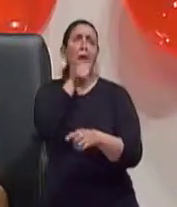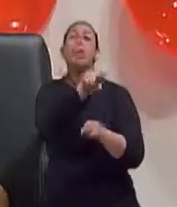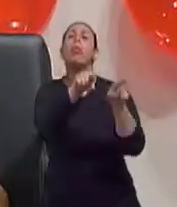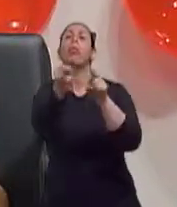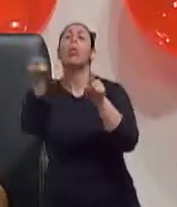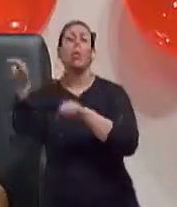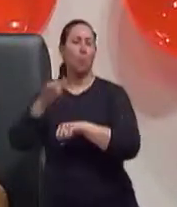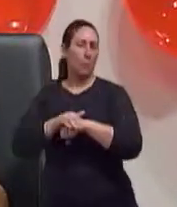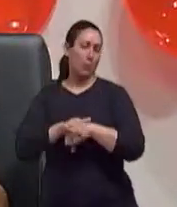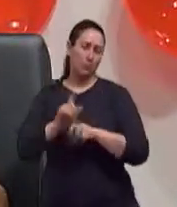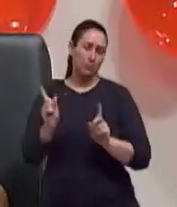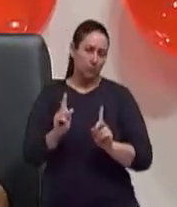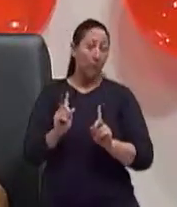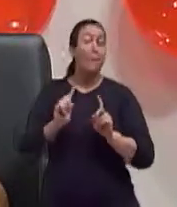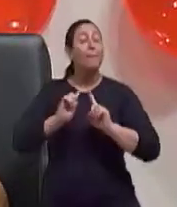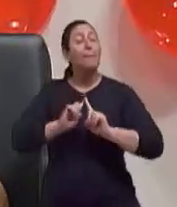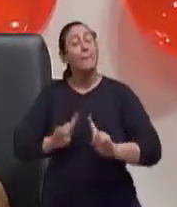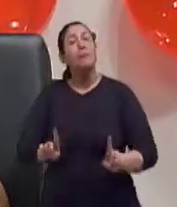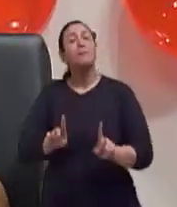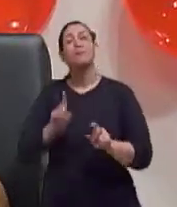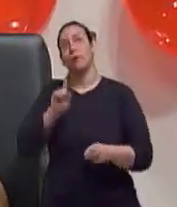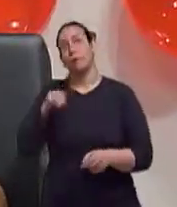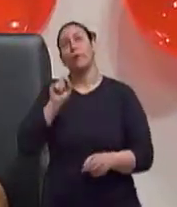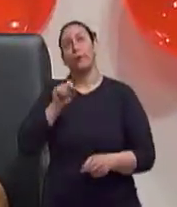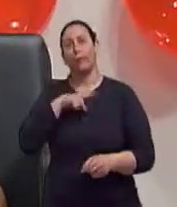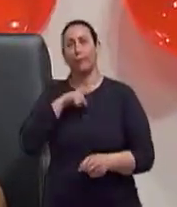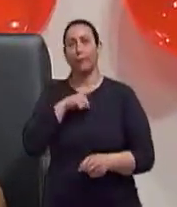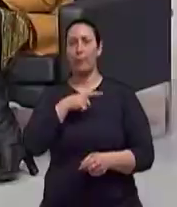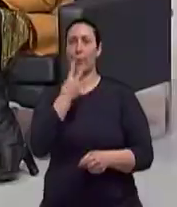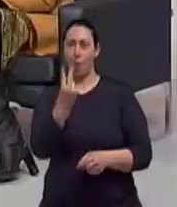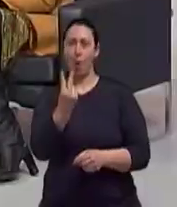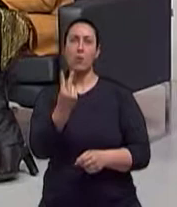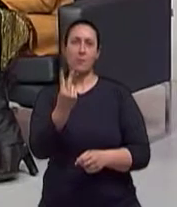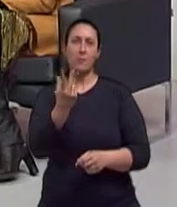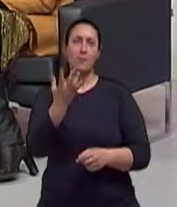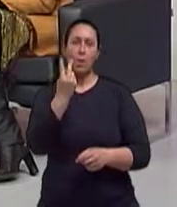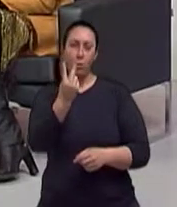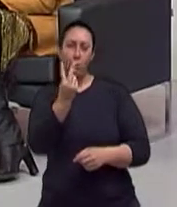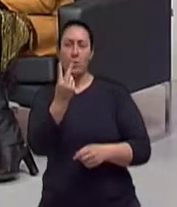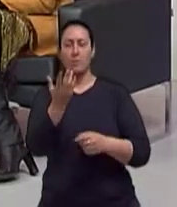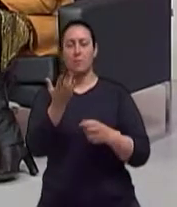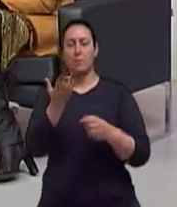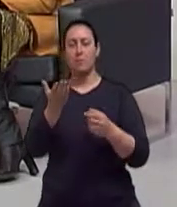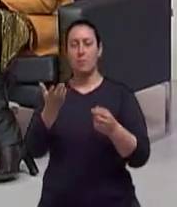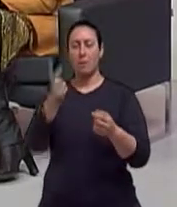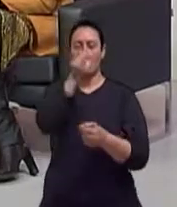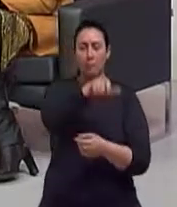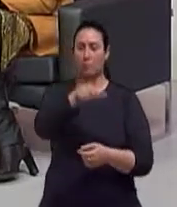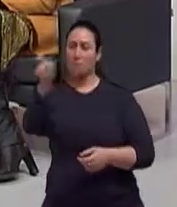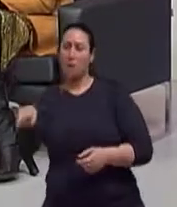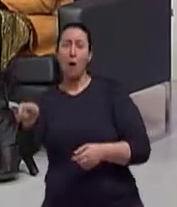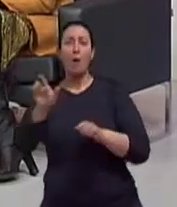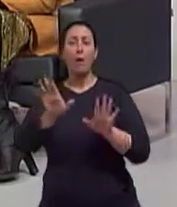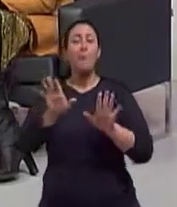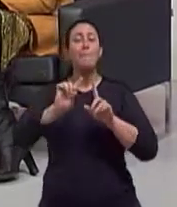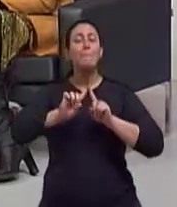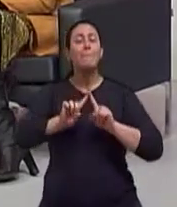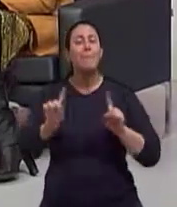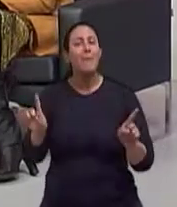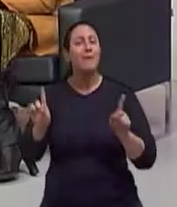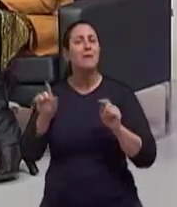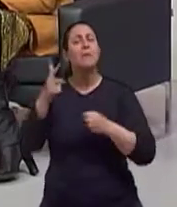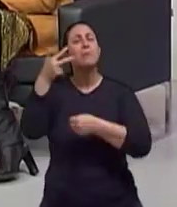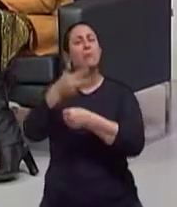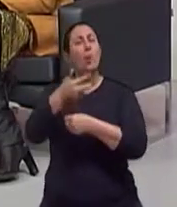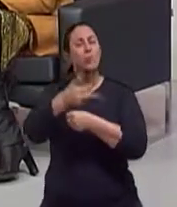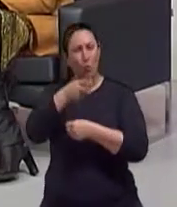culpa de não a ver esta conversa porque são dois envolvidos no mínimo né Os dois têm partilhar isso mas a solidão no idoso tu